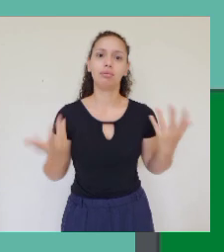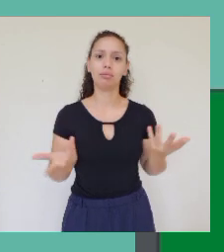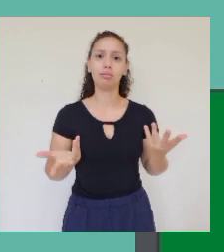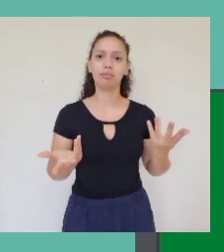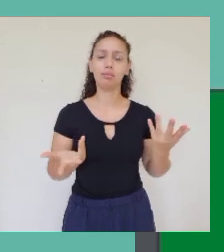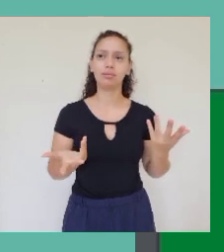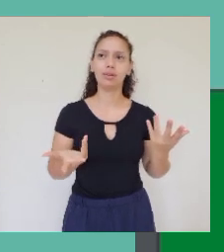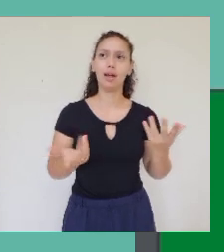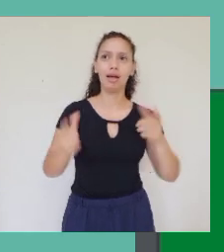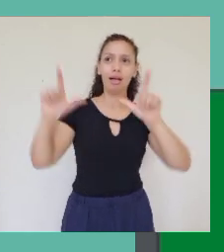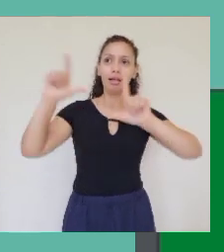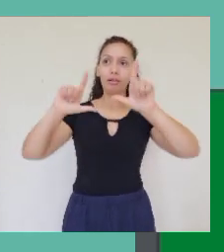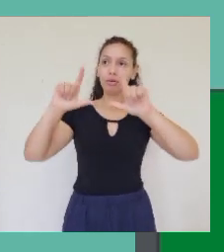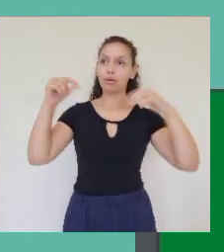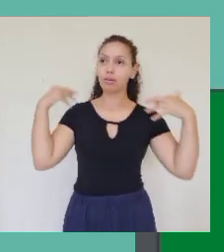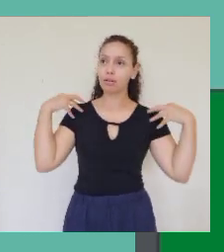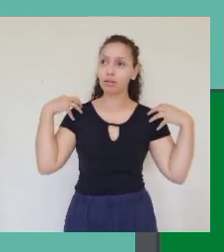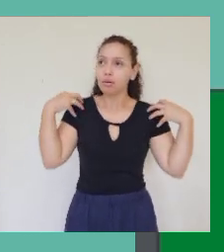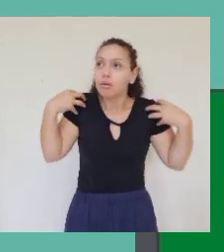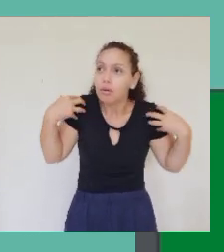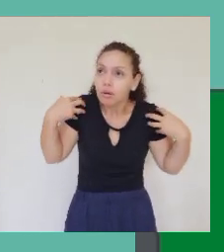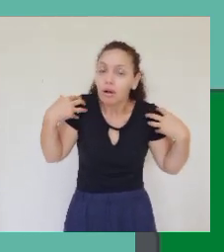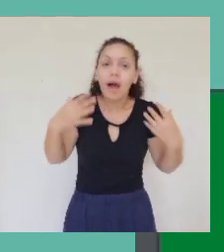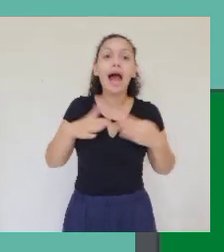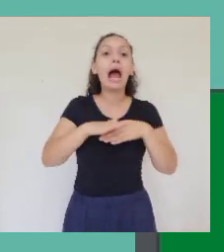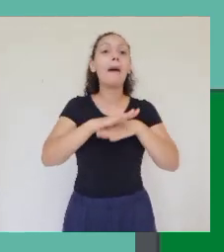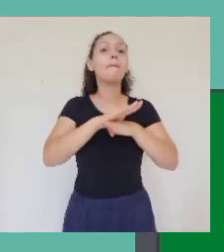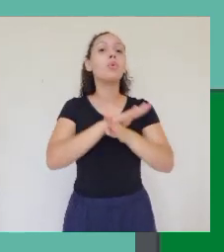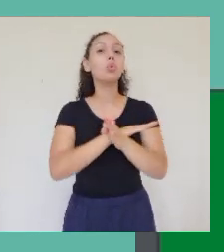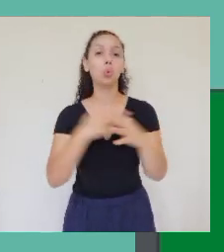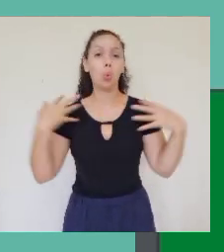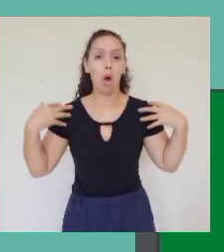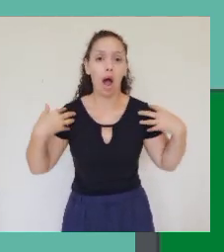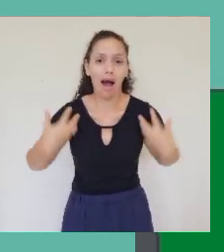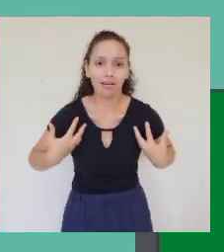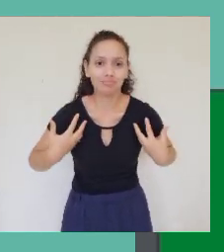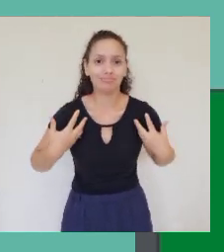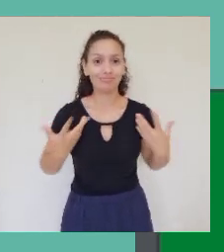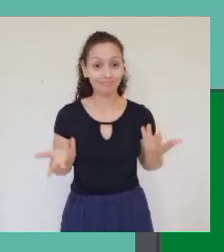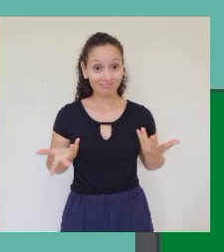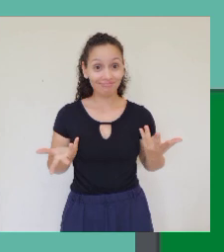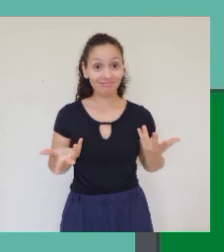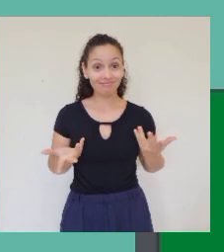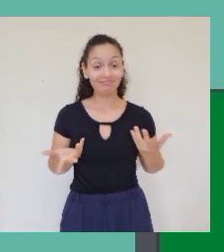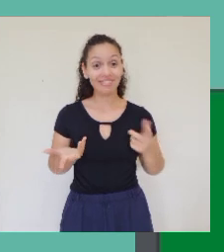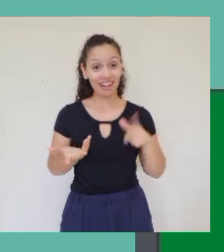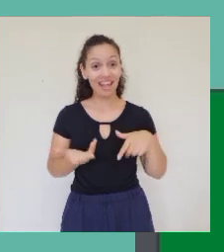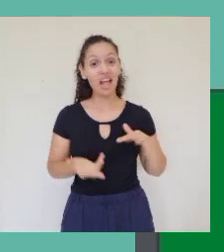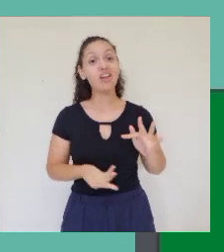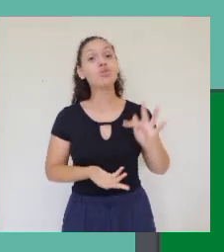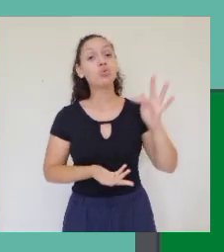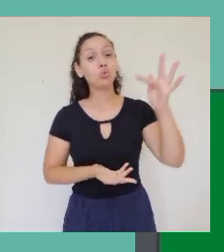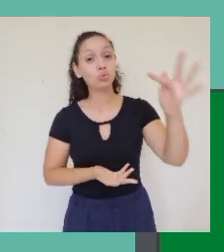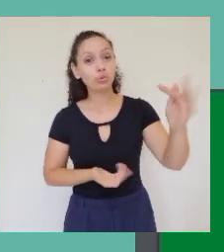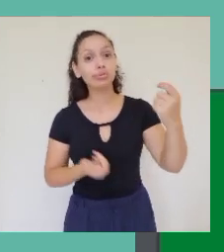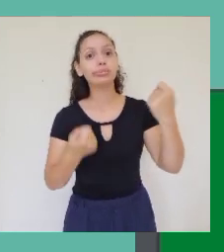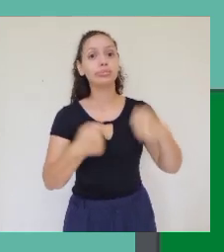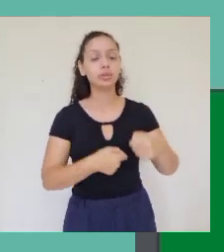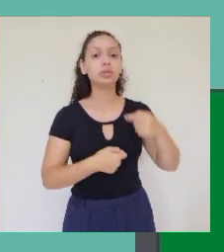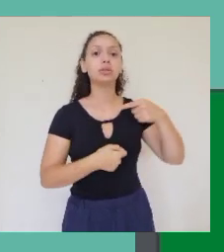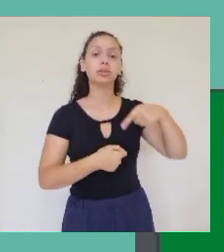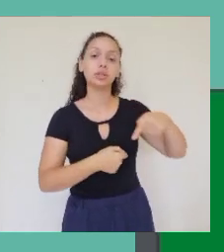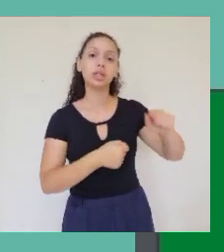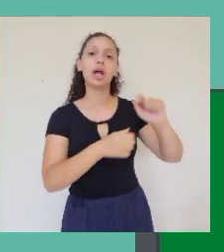uma televisão. Então começa a ser uma postura habitual para ele. E aí, esse é um indivíduo que normalmente vai procurar uma fisioterapia, vai procurar